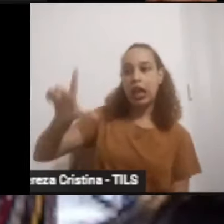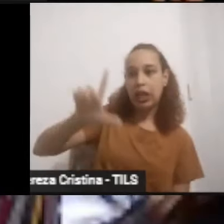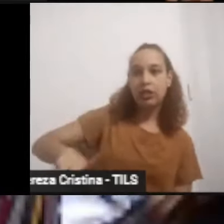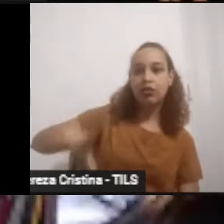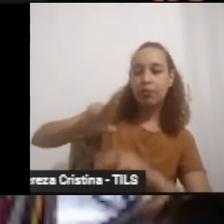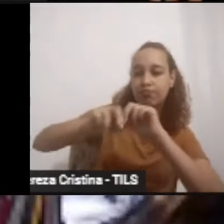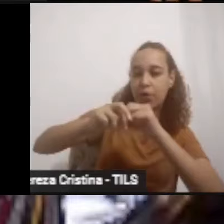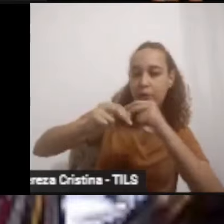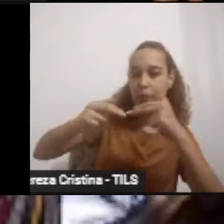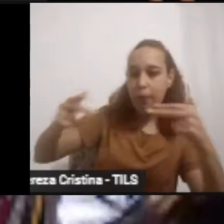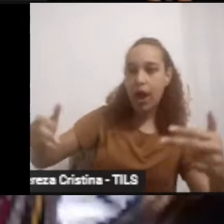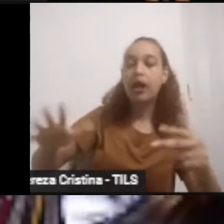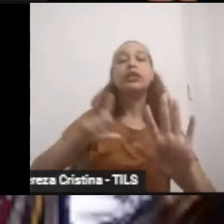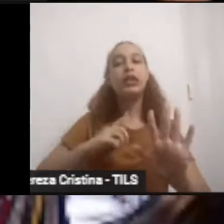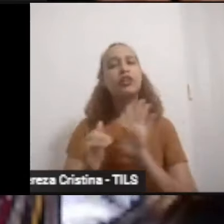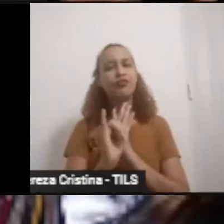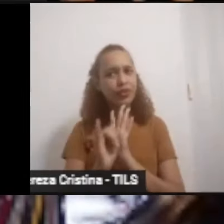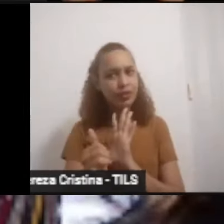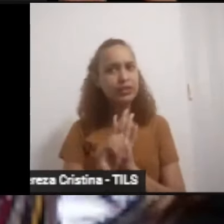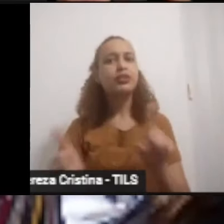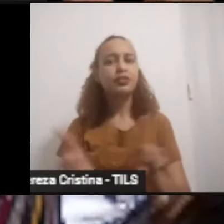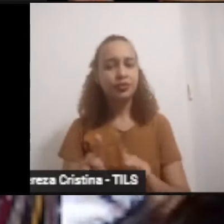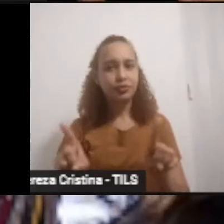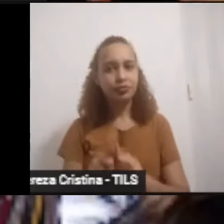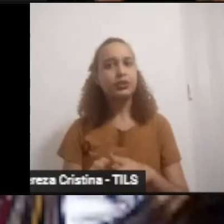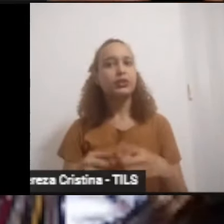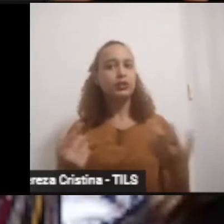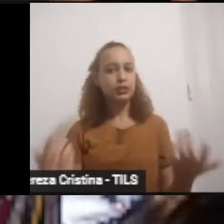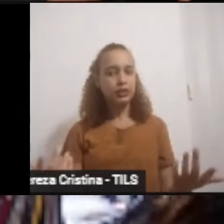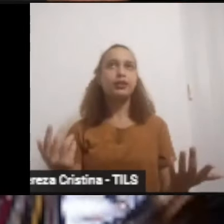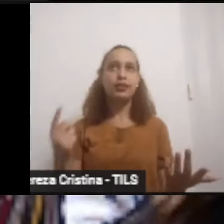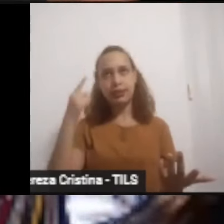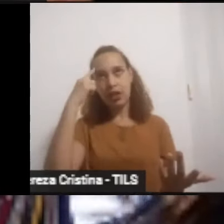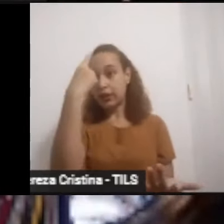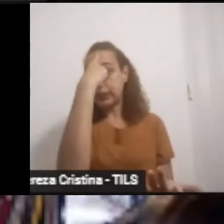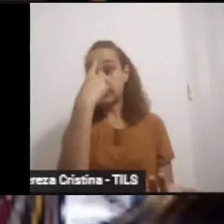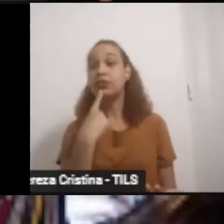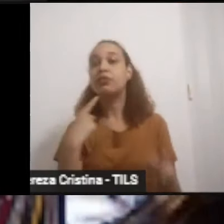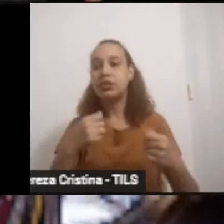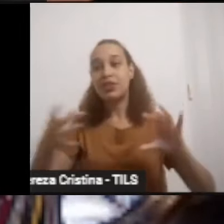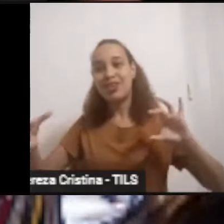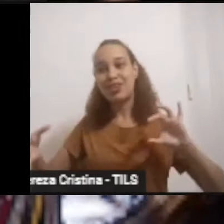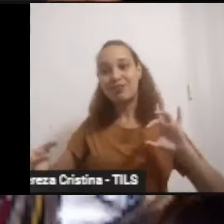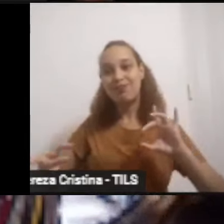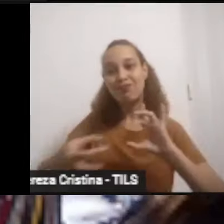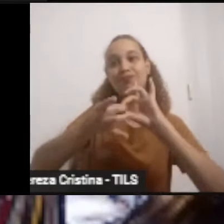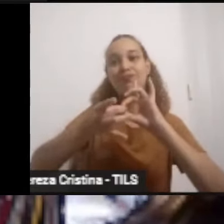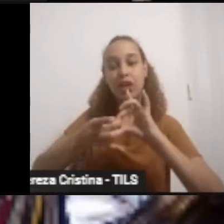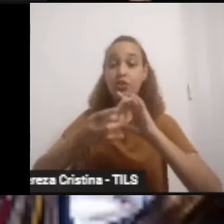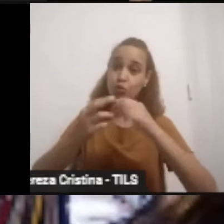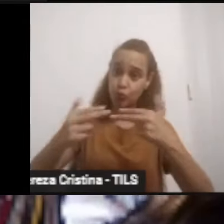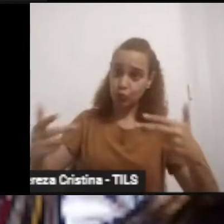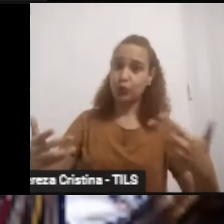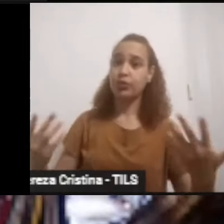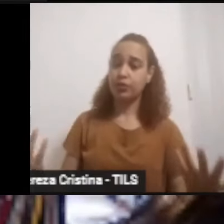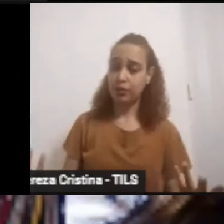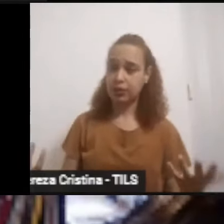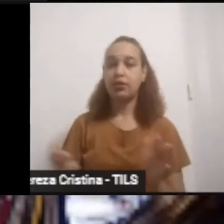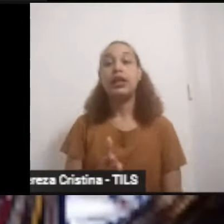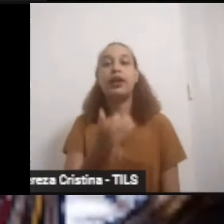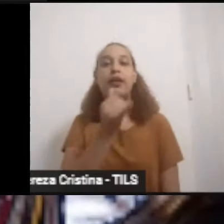importância informativa grande também. Então, em alguma medida, a ilustração precisava ancorar alguns pontos, né? Por